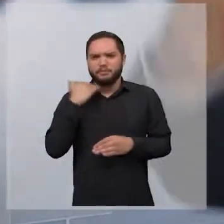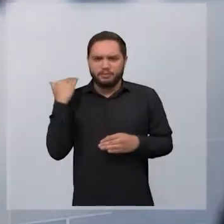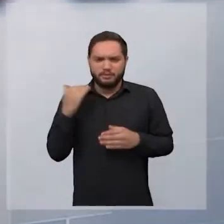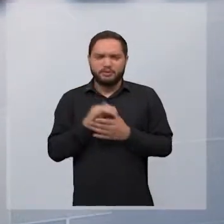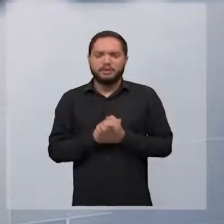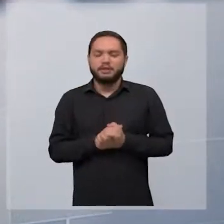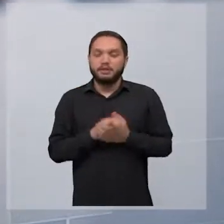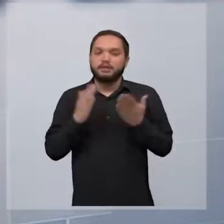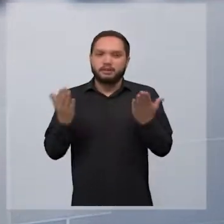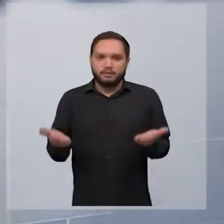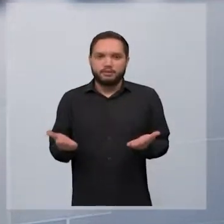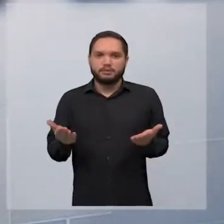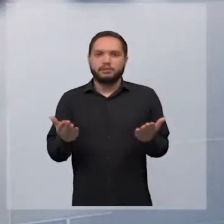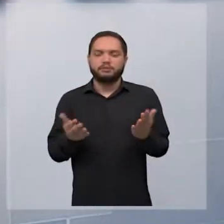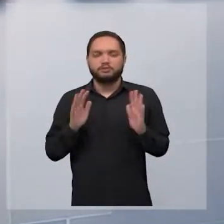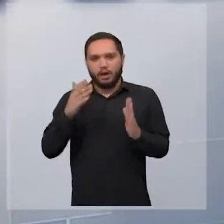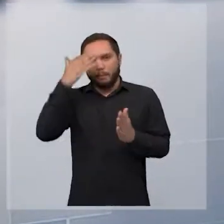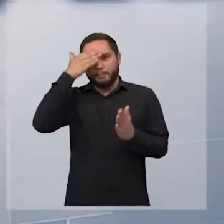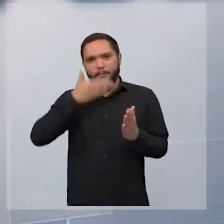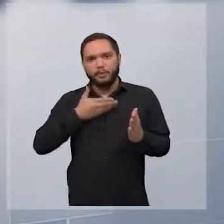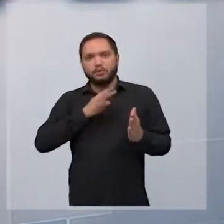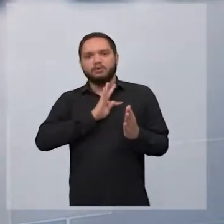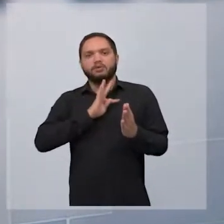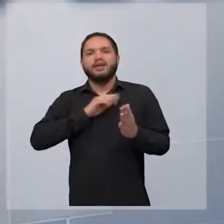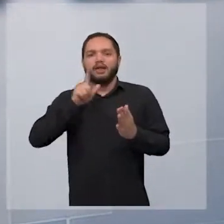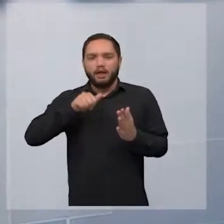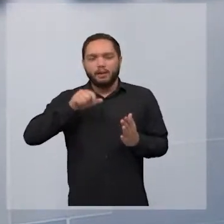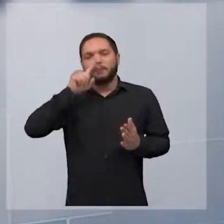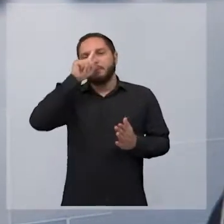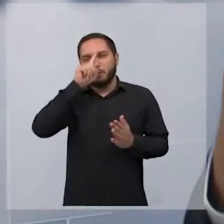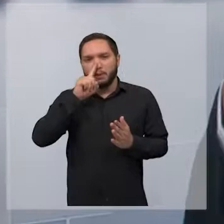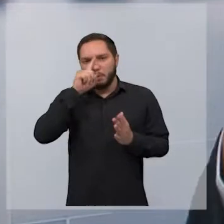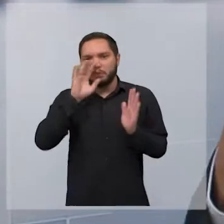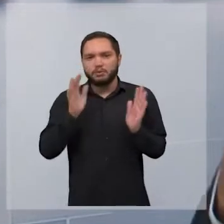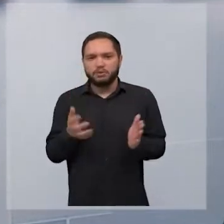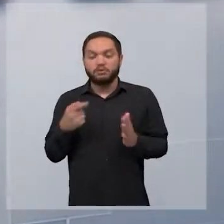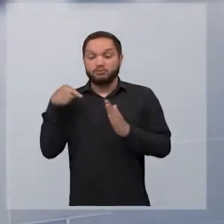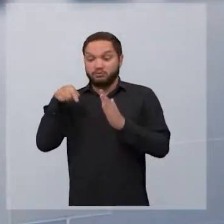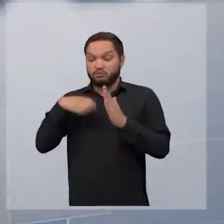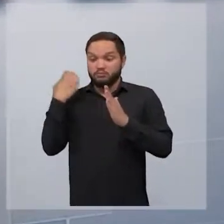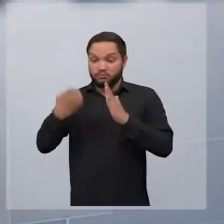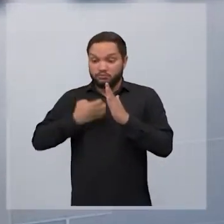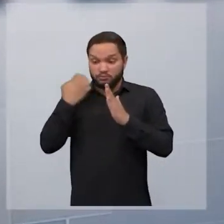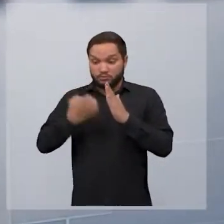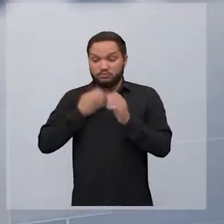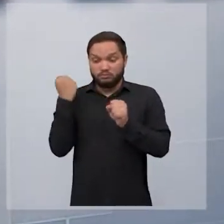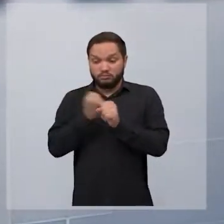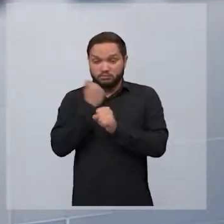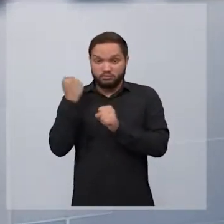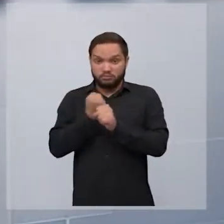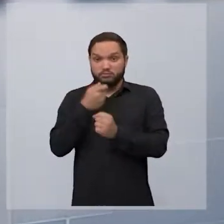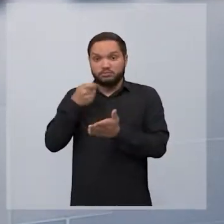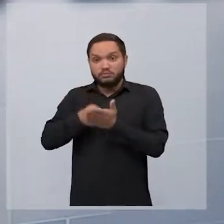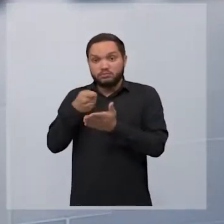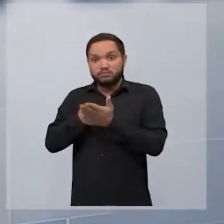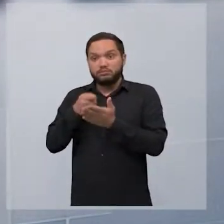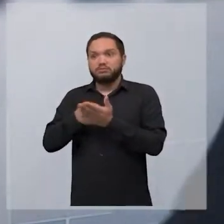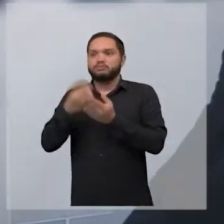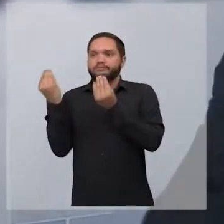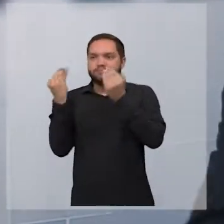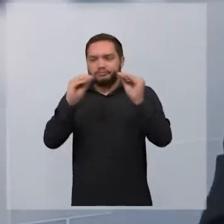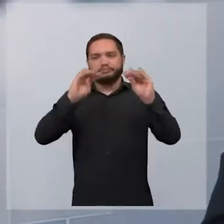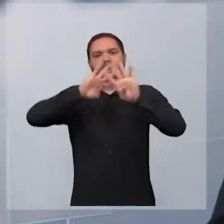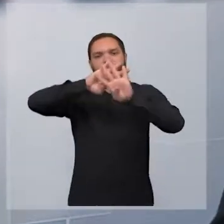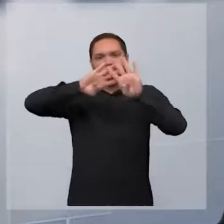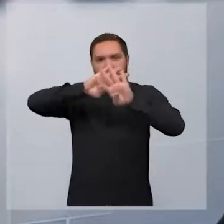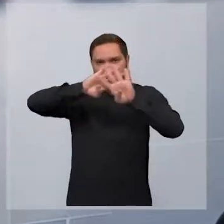tecnicamente, que é um risco, o empreendedor, a construtora precisa colocar tela. Nós estamos falando de um aumento.